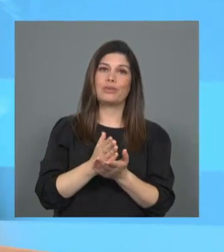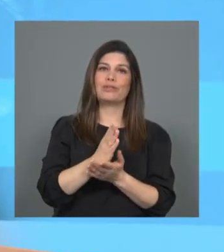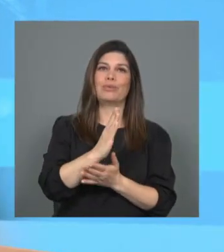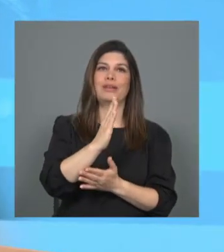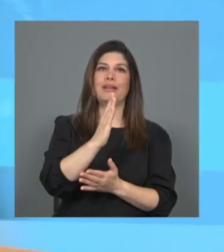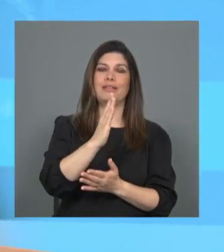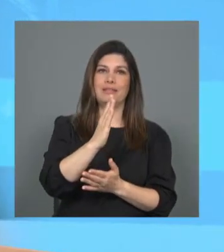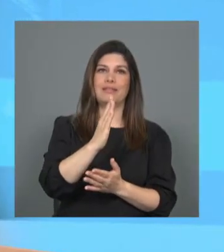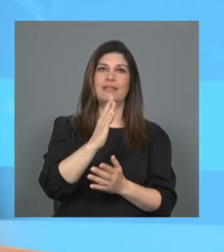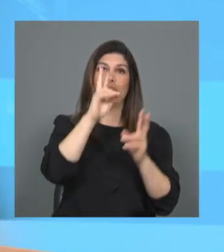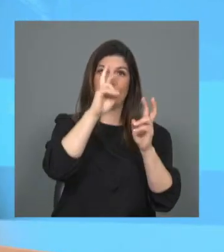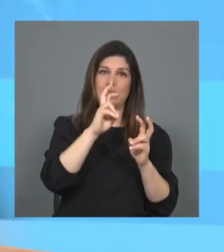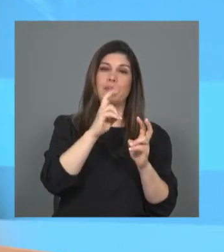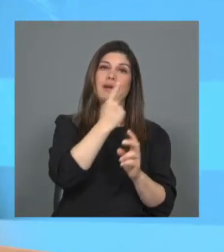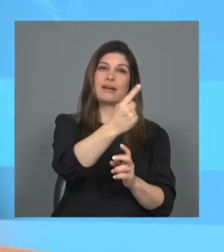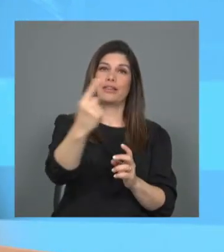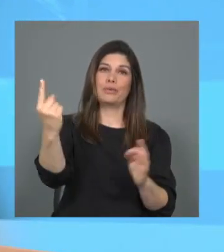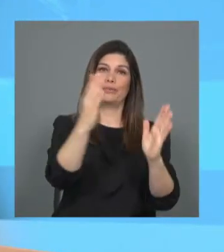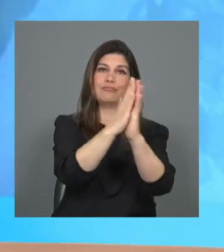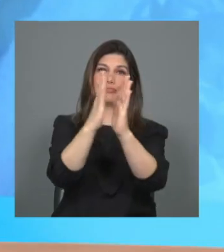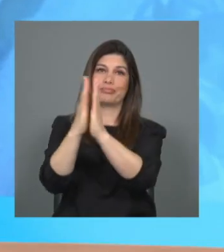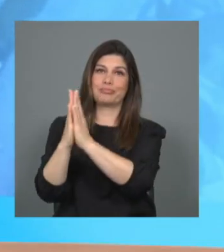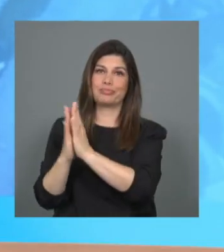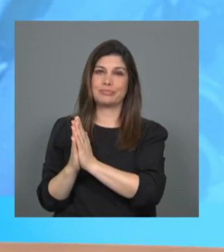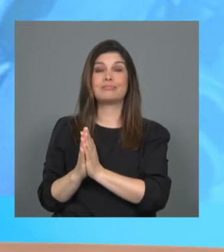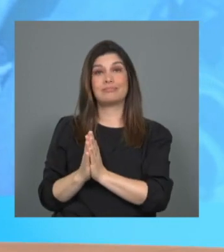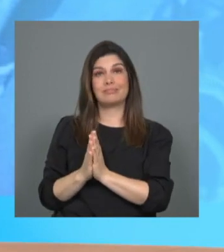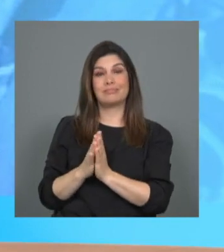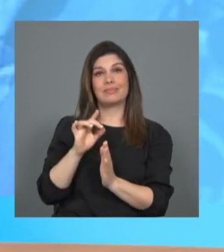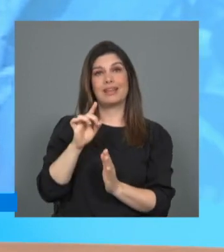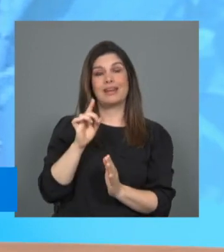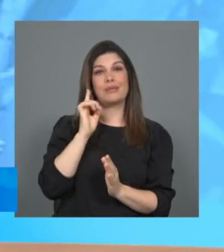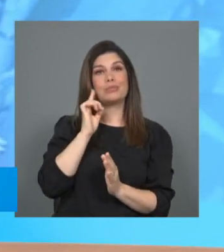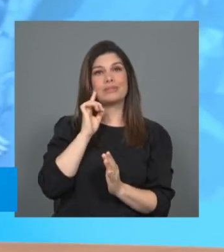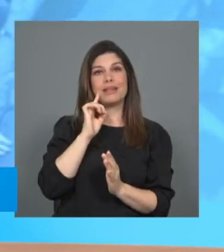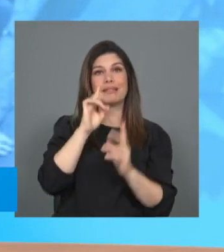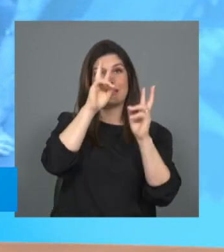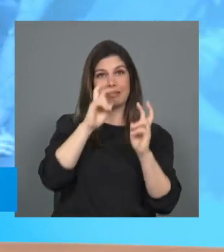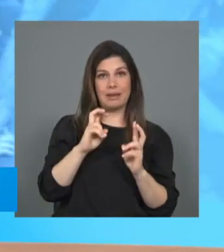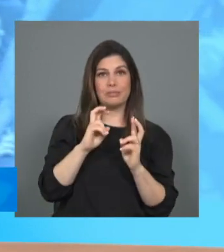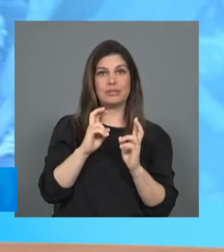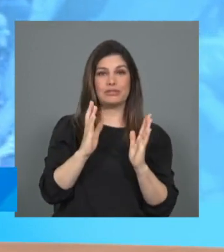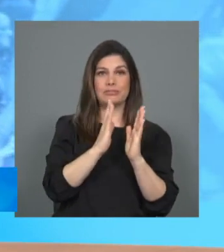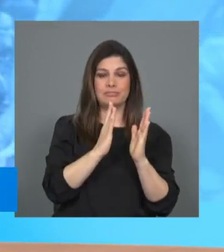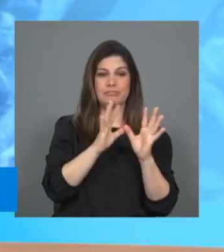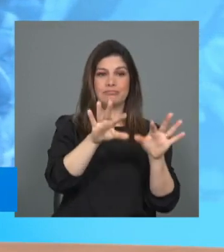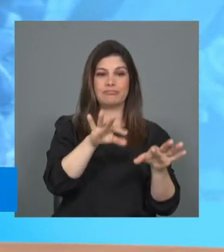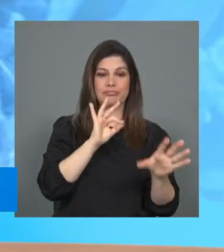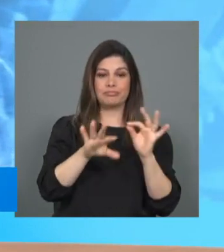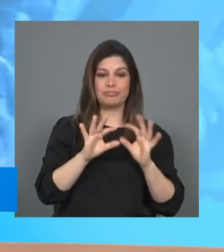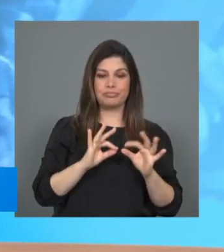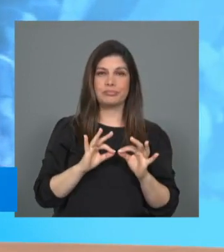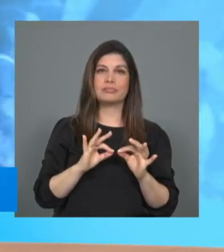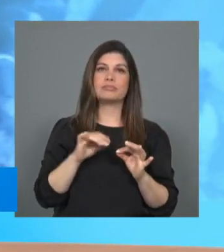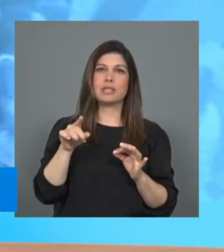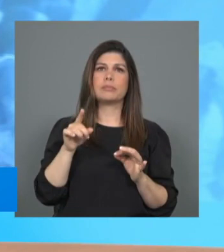em cada diocese? Pois, o ideal seria agora pegar nestes temas, revisitá-los. O trabalho que eles fizeram, que a organização fez, foi interessante porque todos